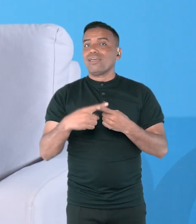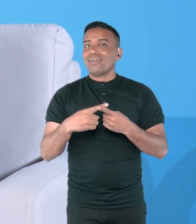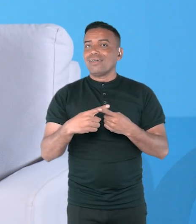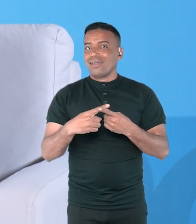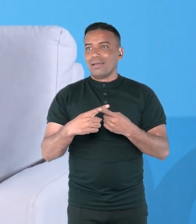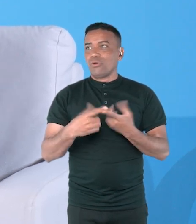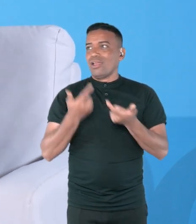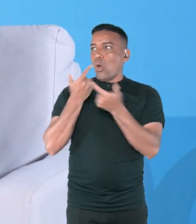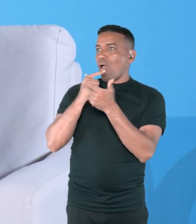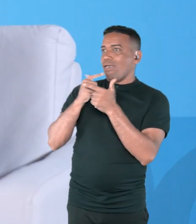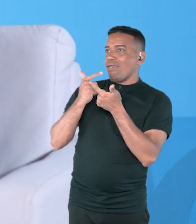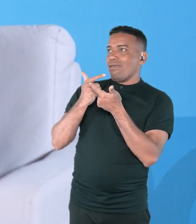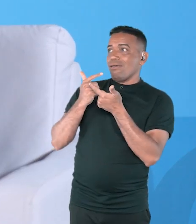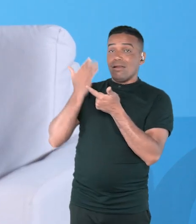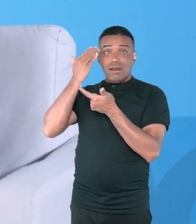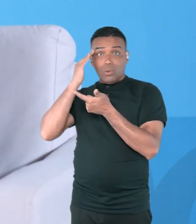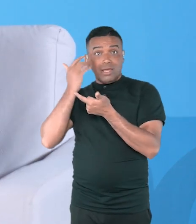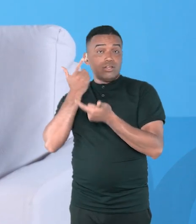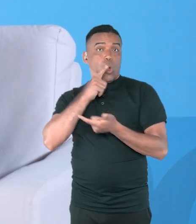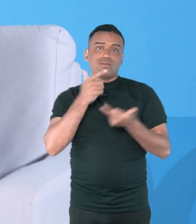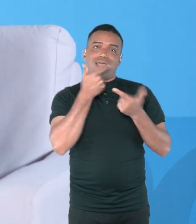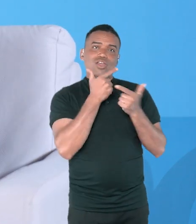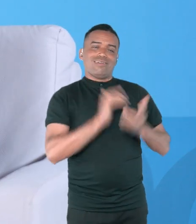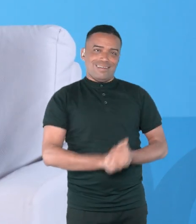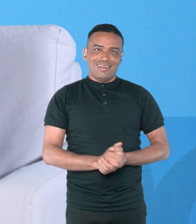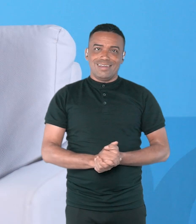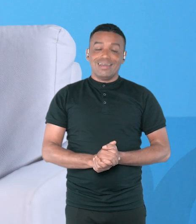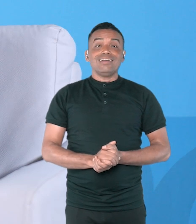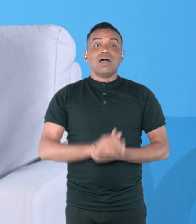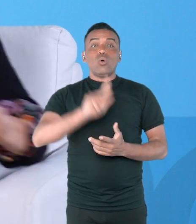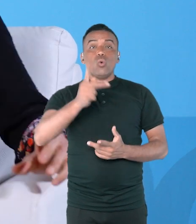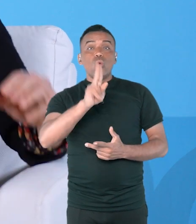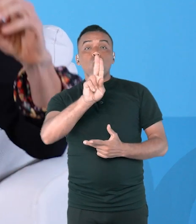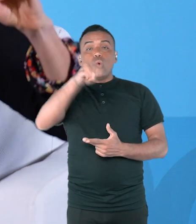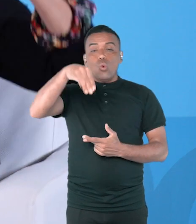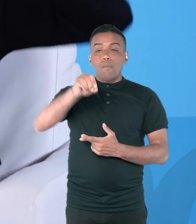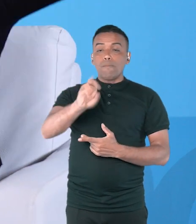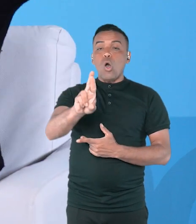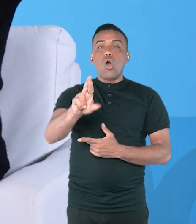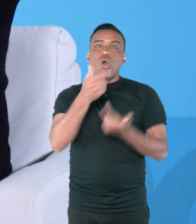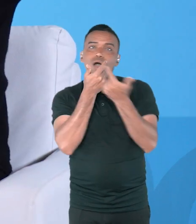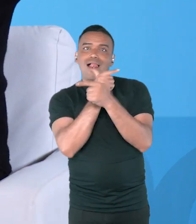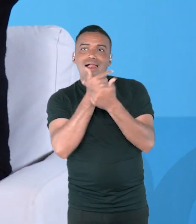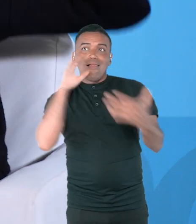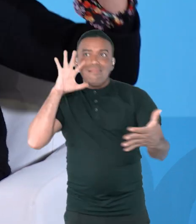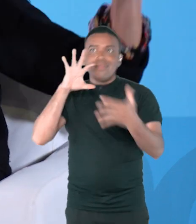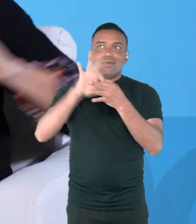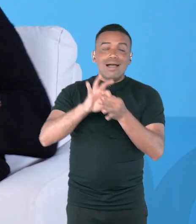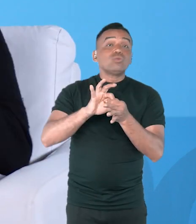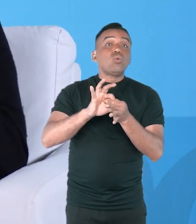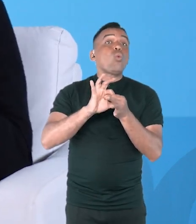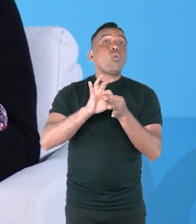Por quê? Porque a gente não ri daquilo que a gente não entende, né, Afonso? O humor está completamente